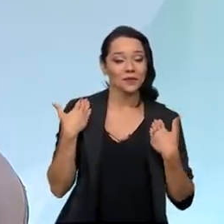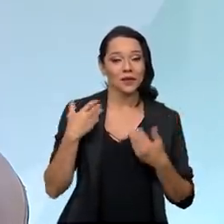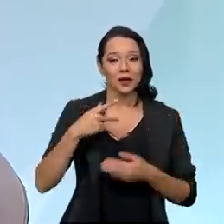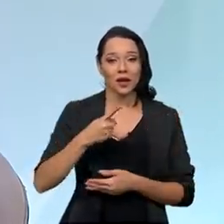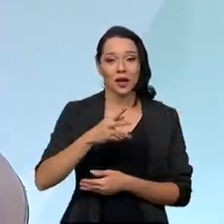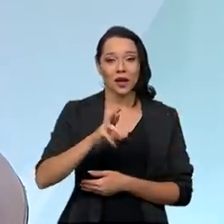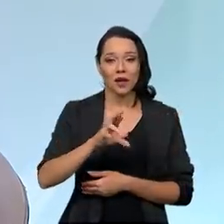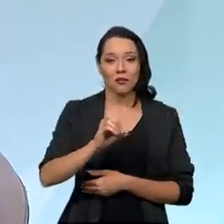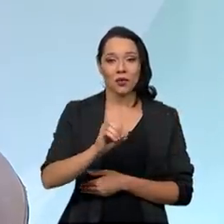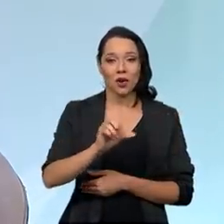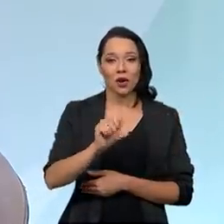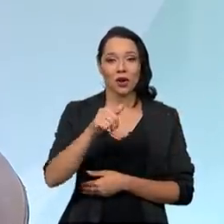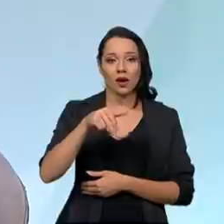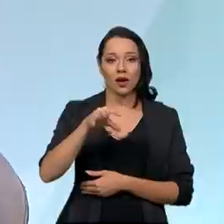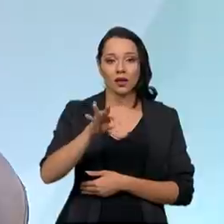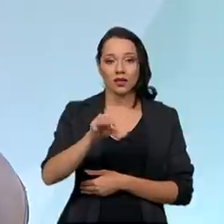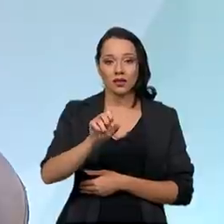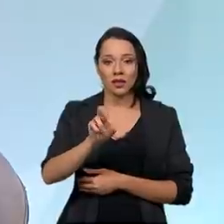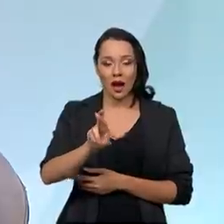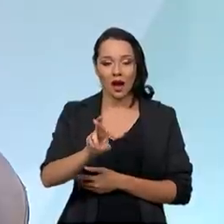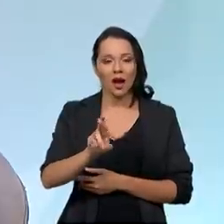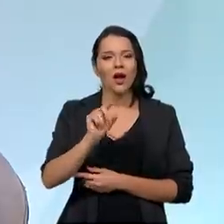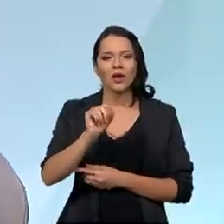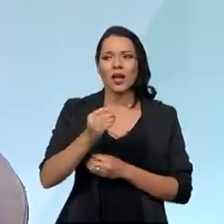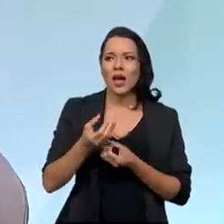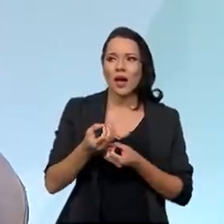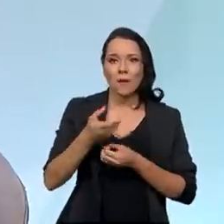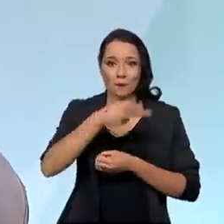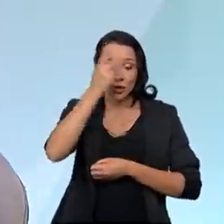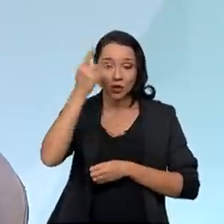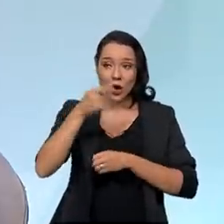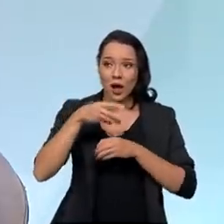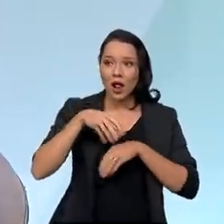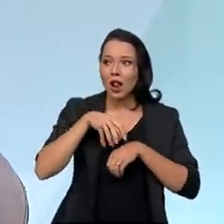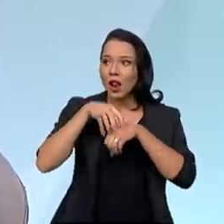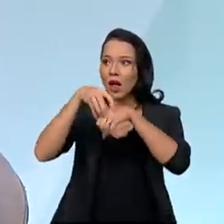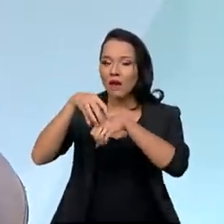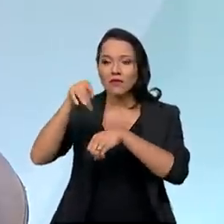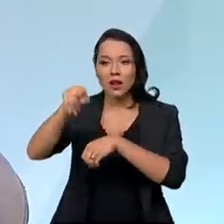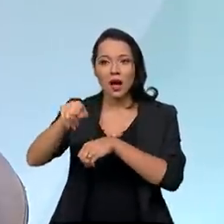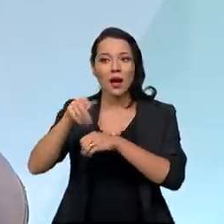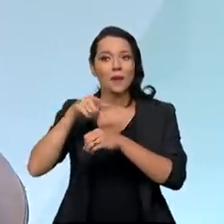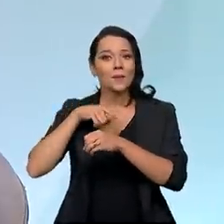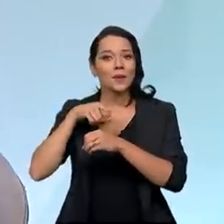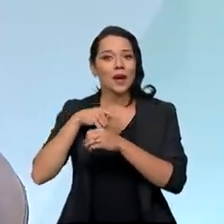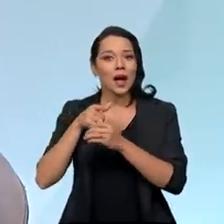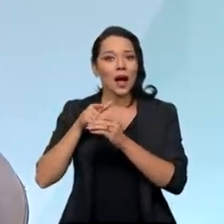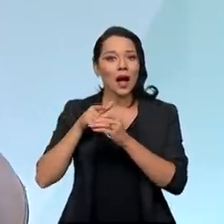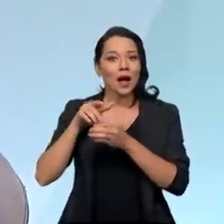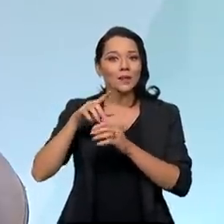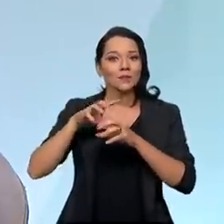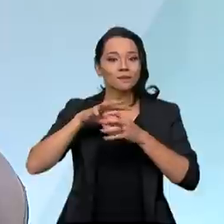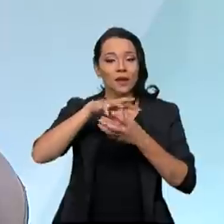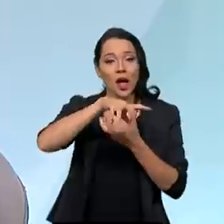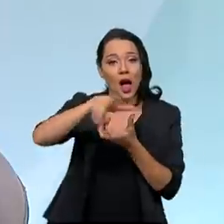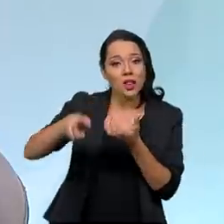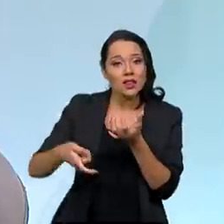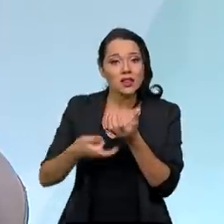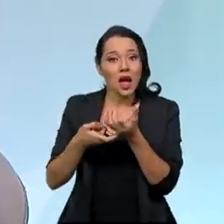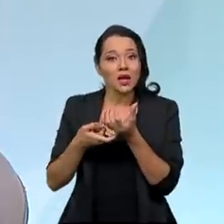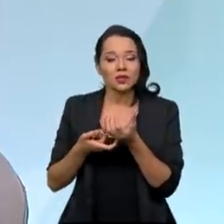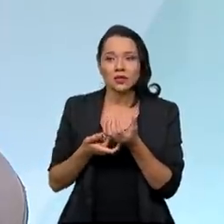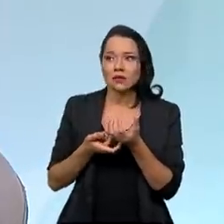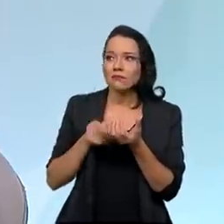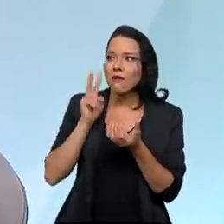ProAntar, que leva pesquisadores para a Antártica brasileira em situações que